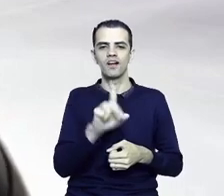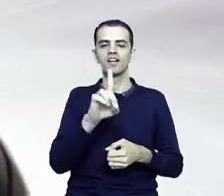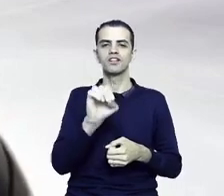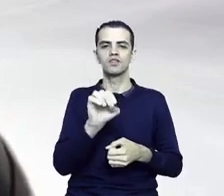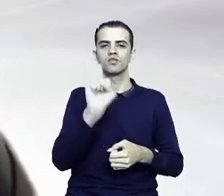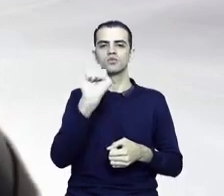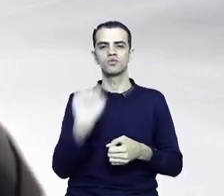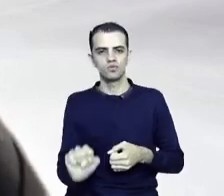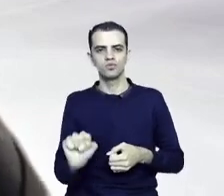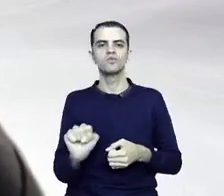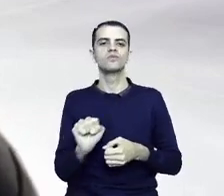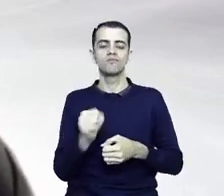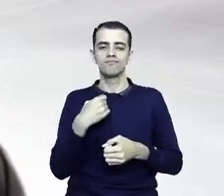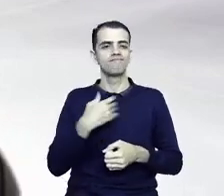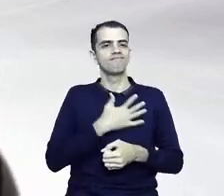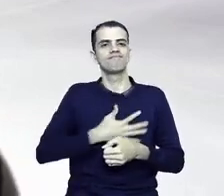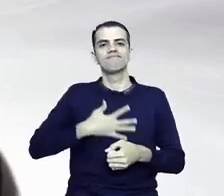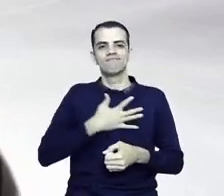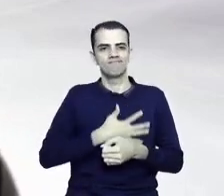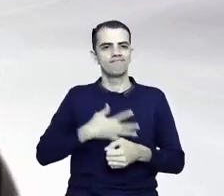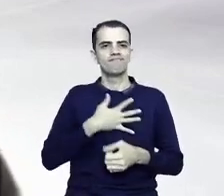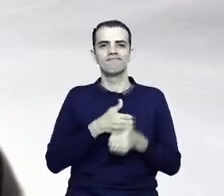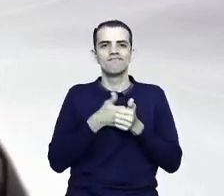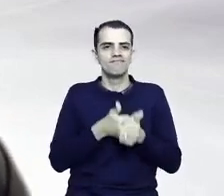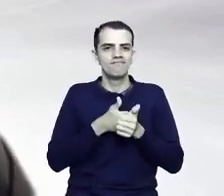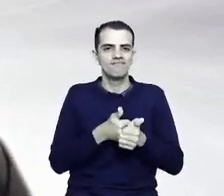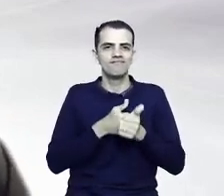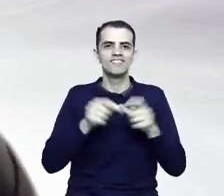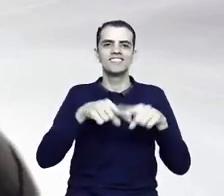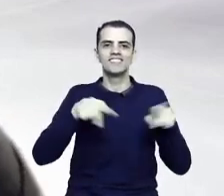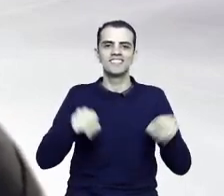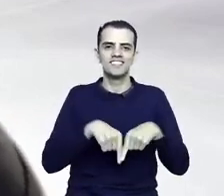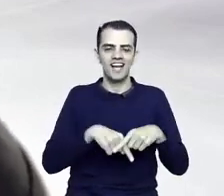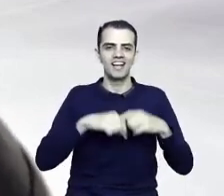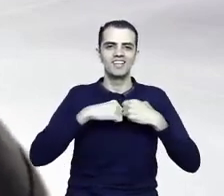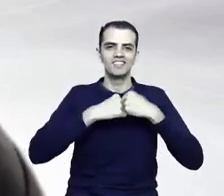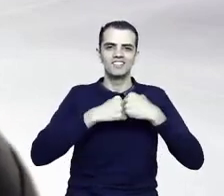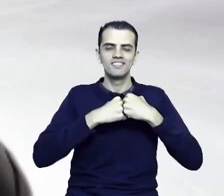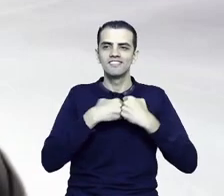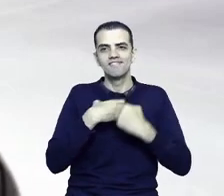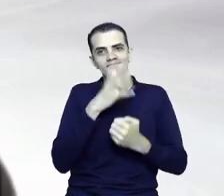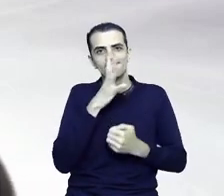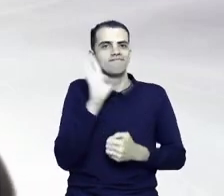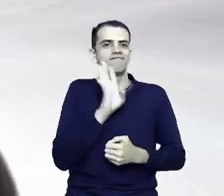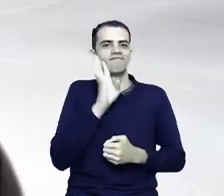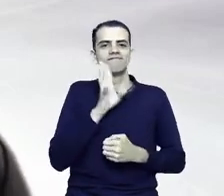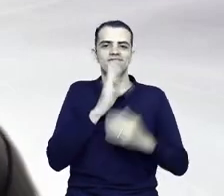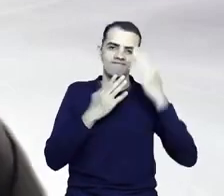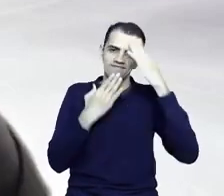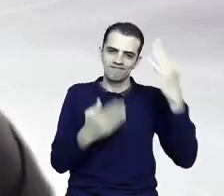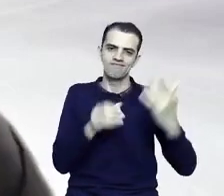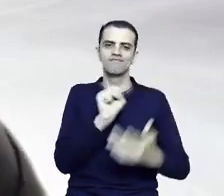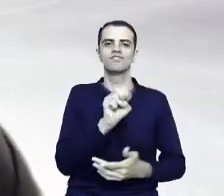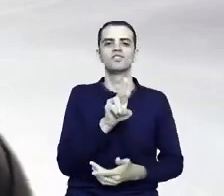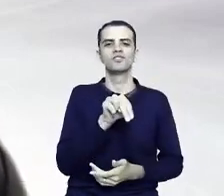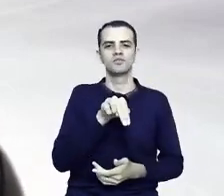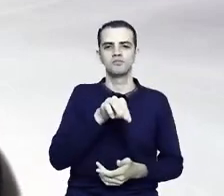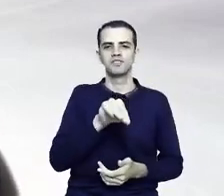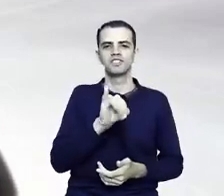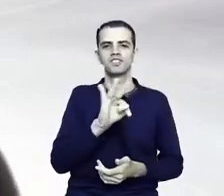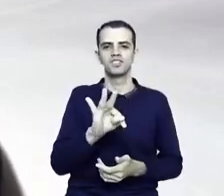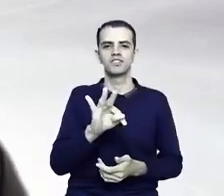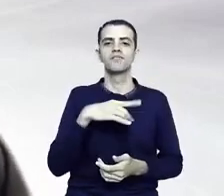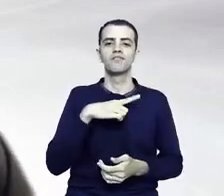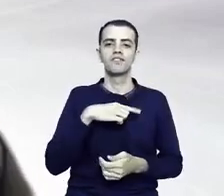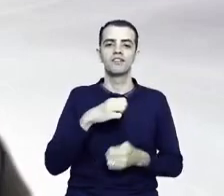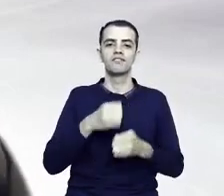estamos acompanhando já a sala de ortopedia desde o início da tarde, e está muito legal mesmo. Eu tenho um disclosure, tenho um